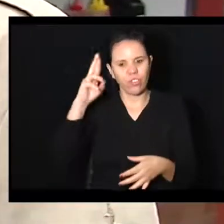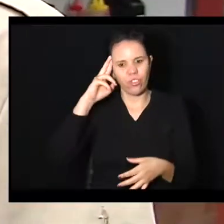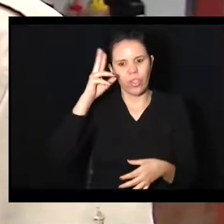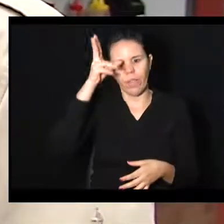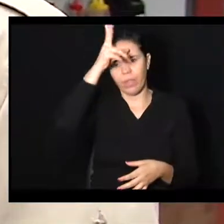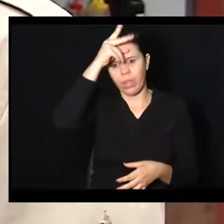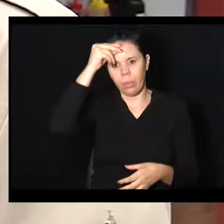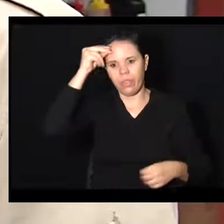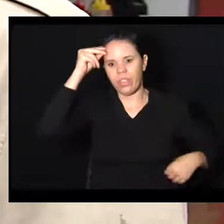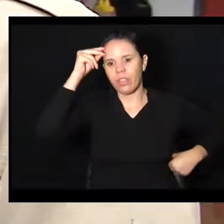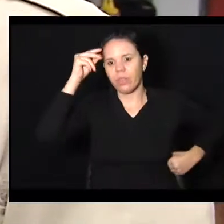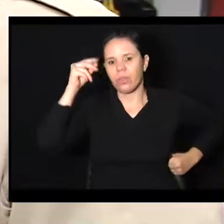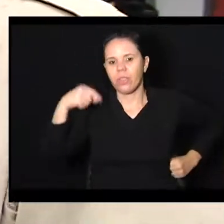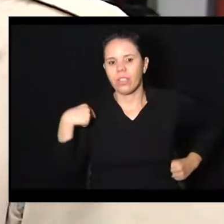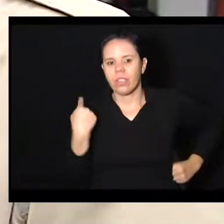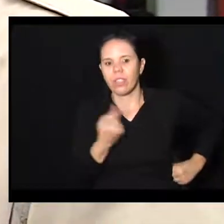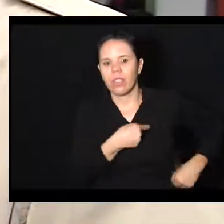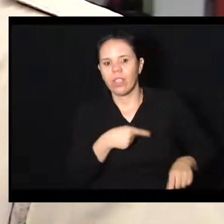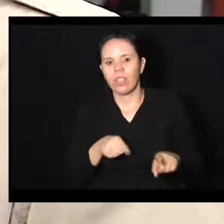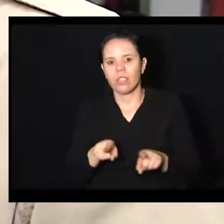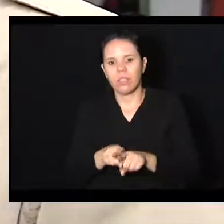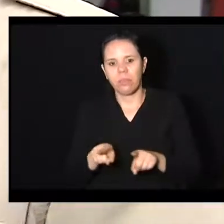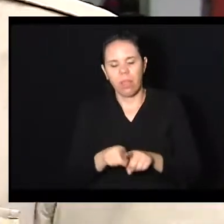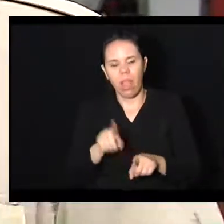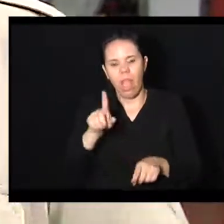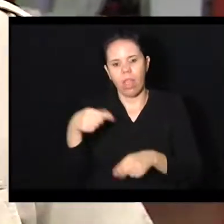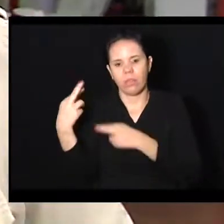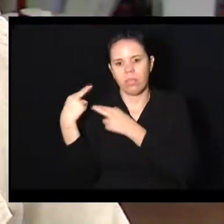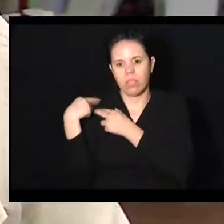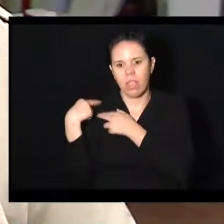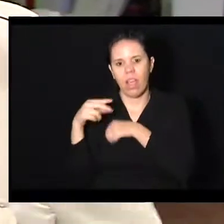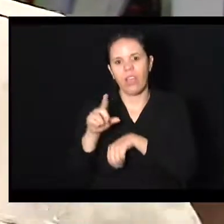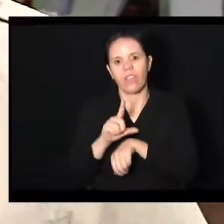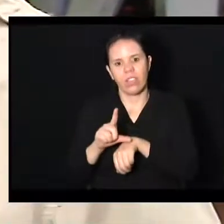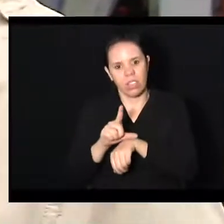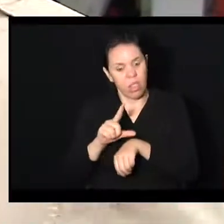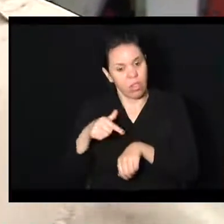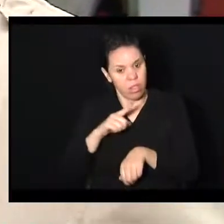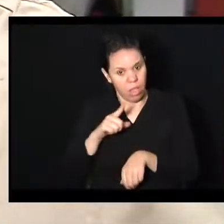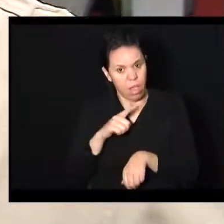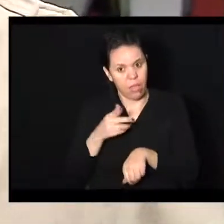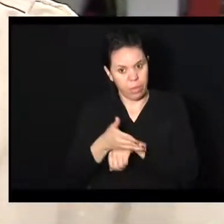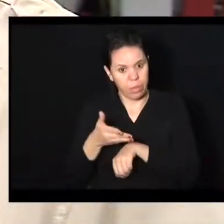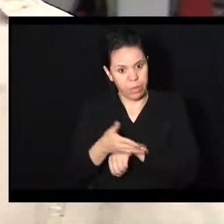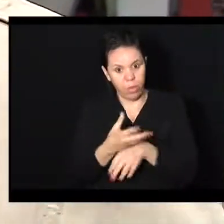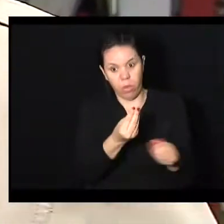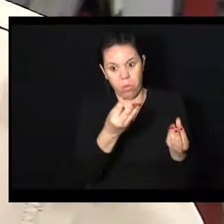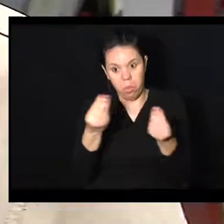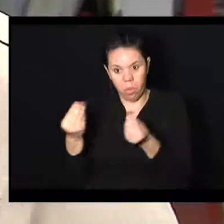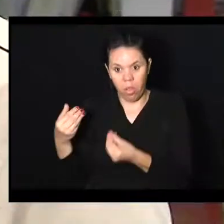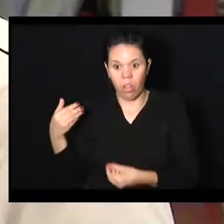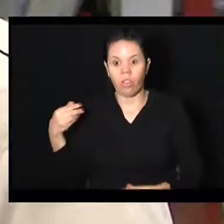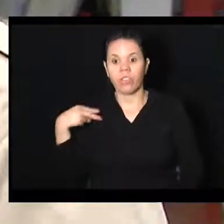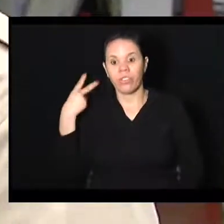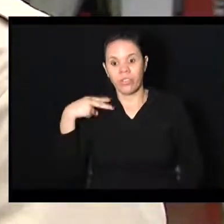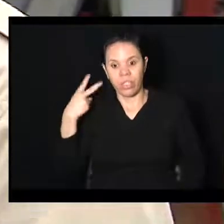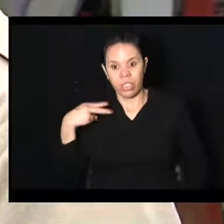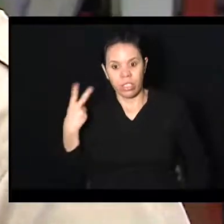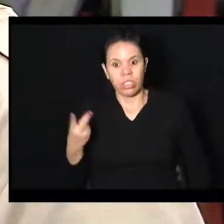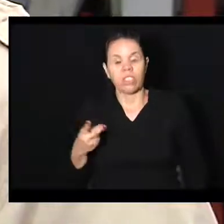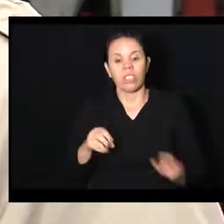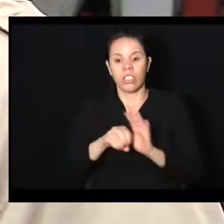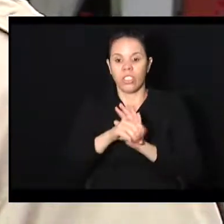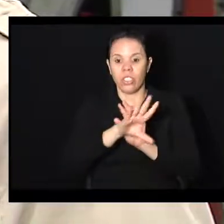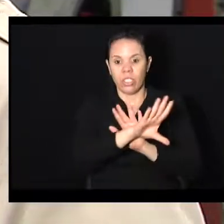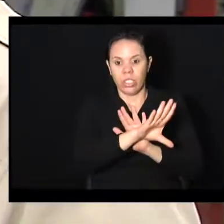nós, como legislativo, porque aqui houve a participação de muitos vereadores, com as indicações, com as